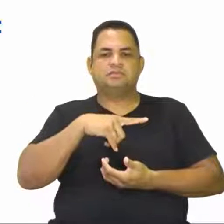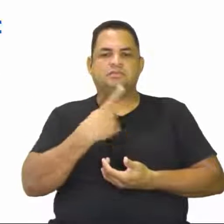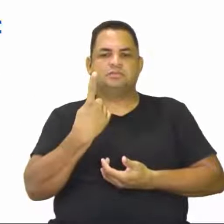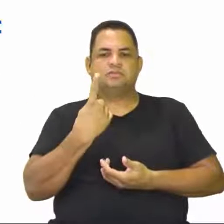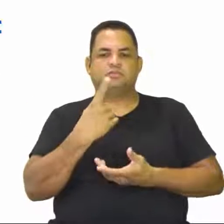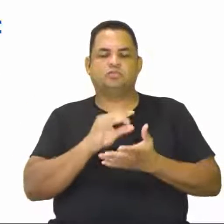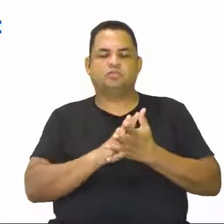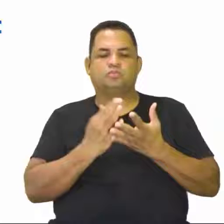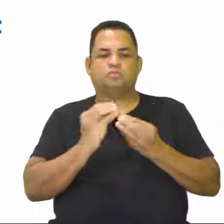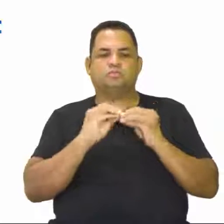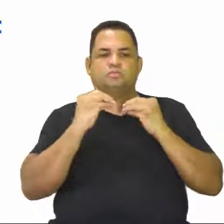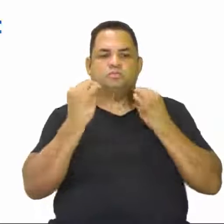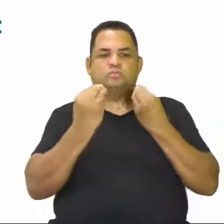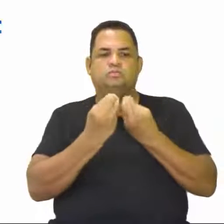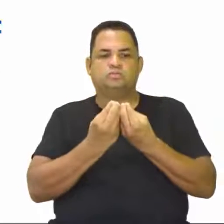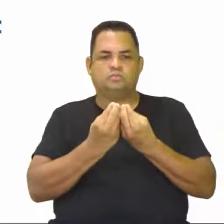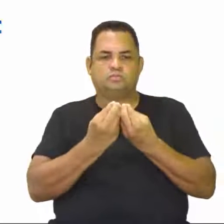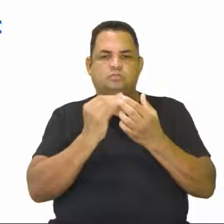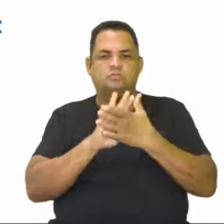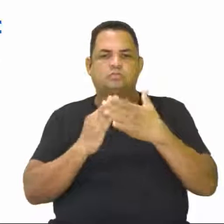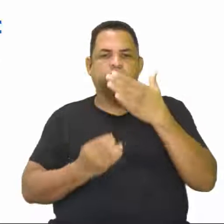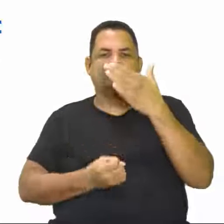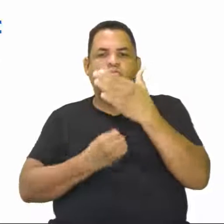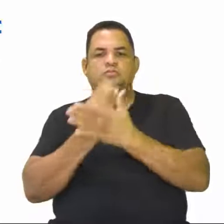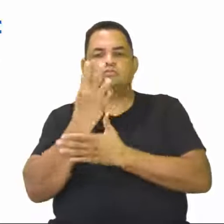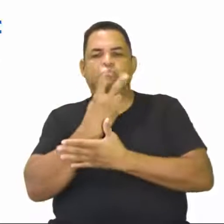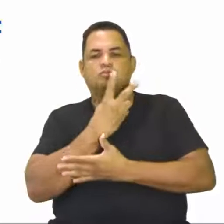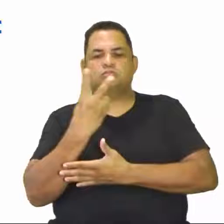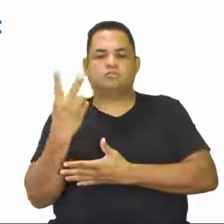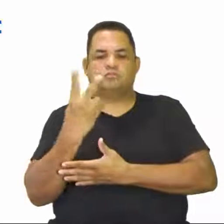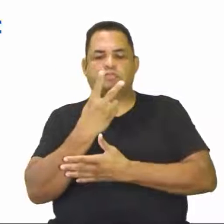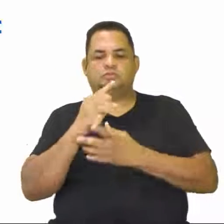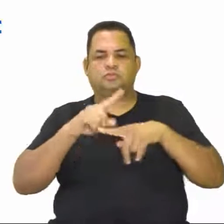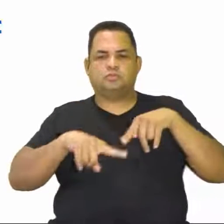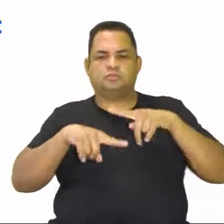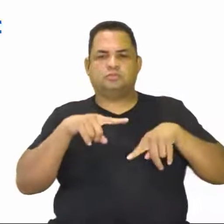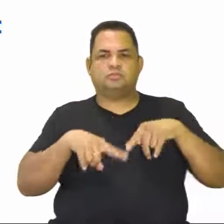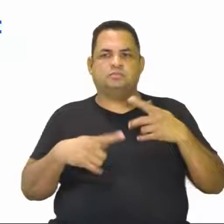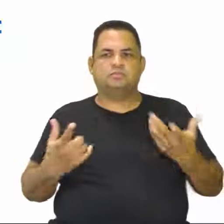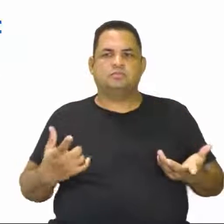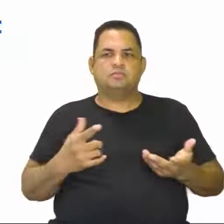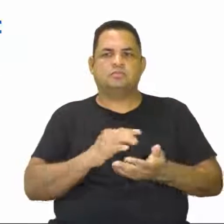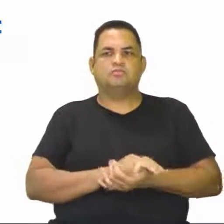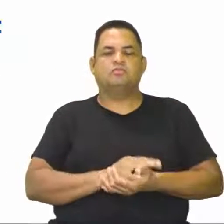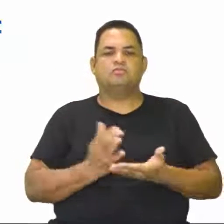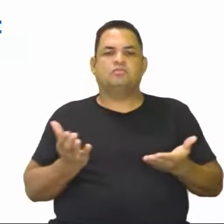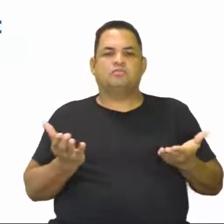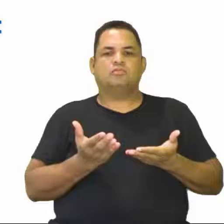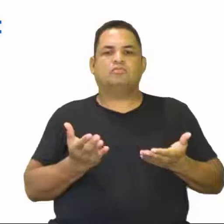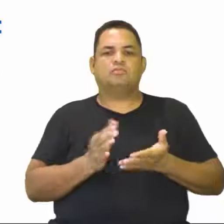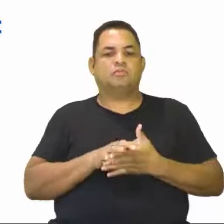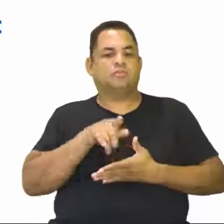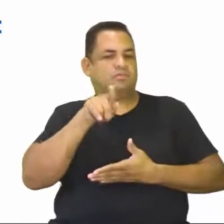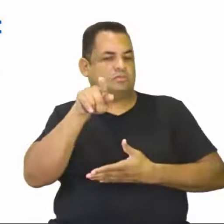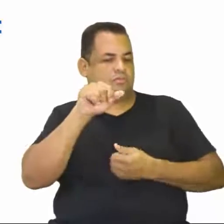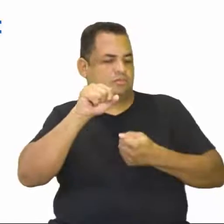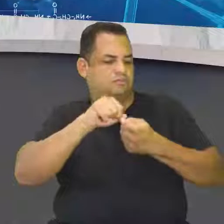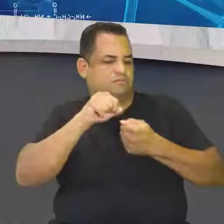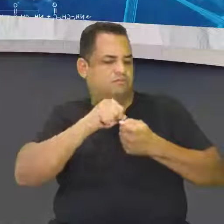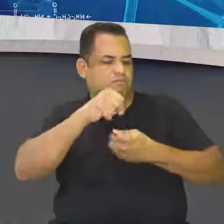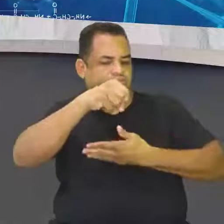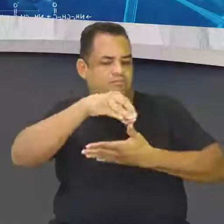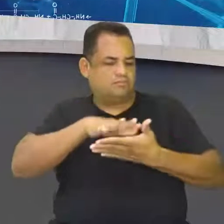única substância, um único reagente dando origem a dois produtos. E aí, agora você vai lá fazer a